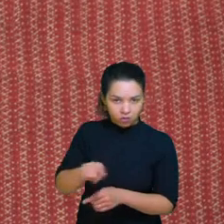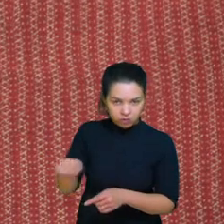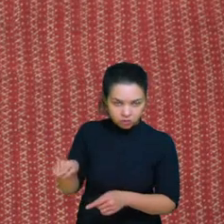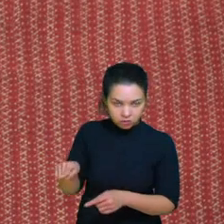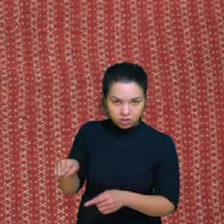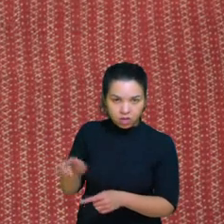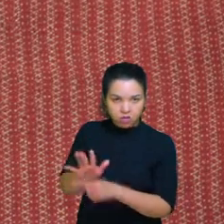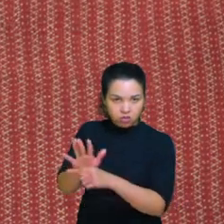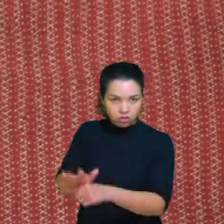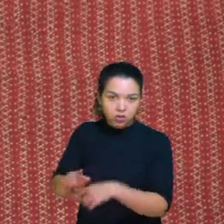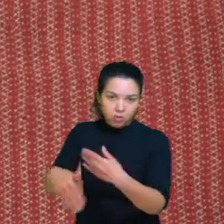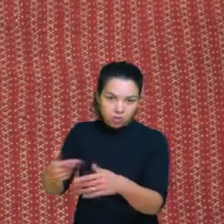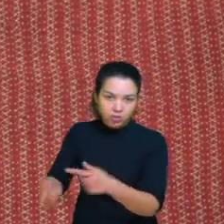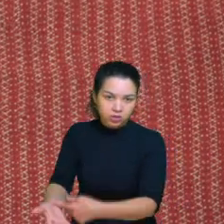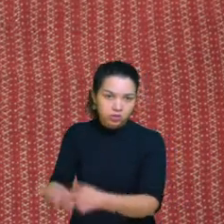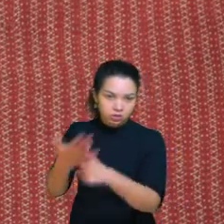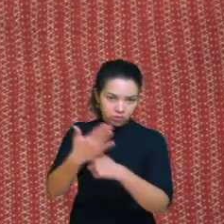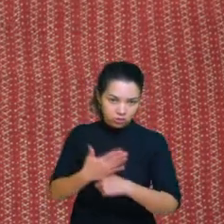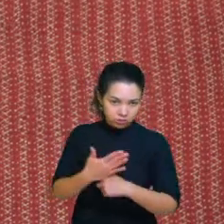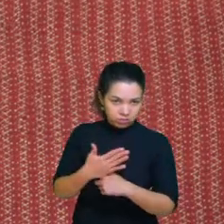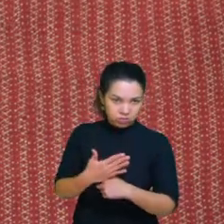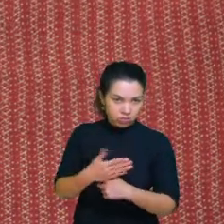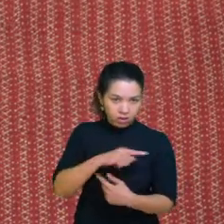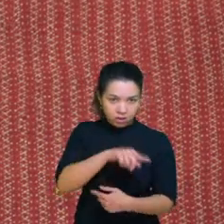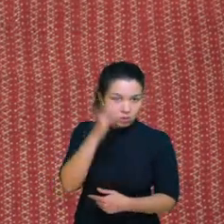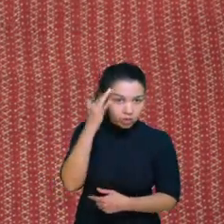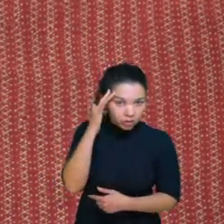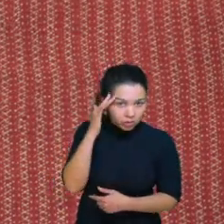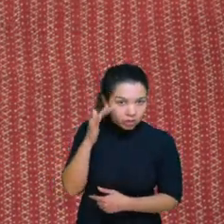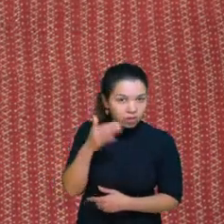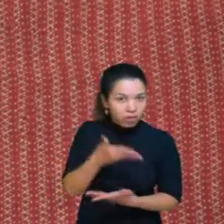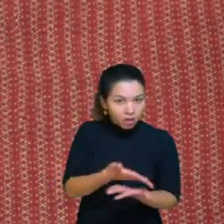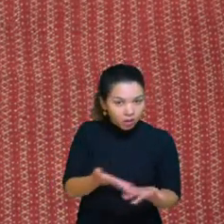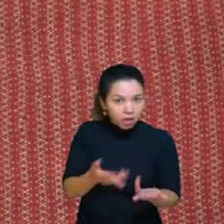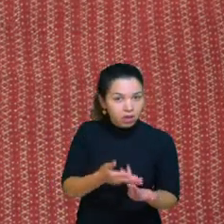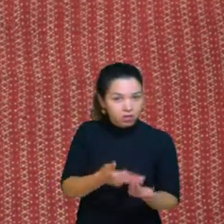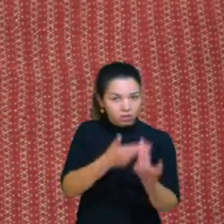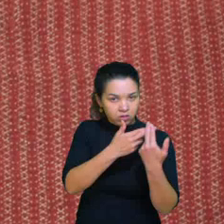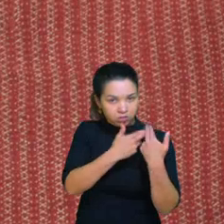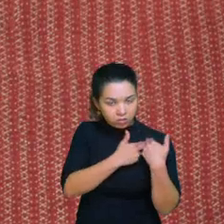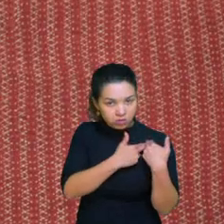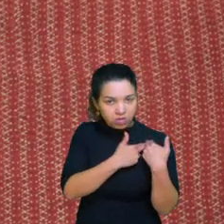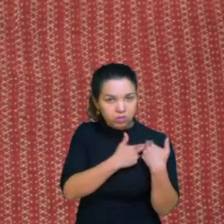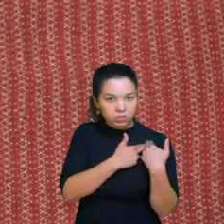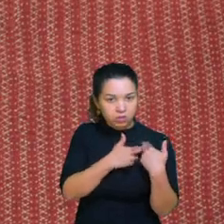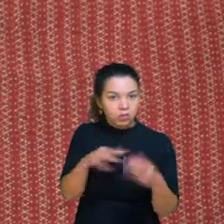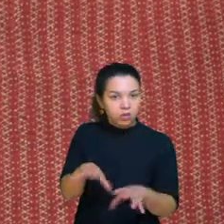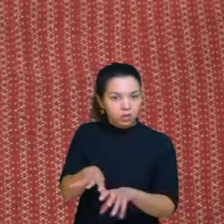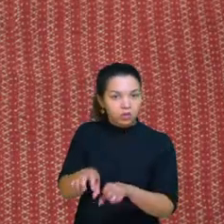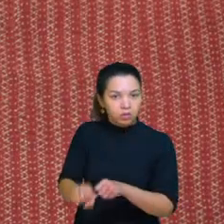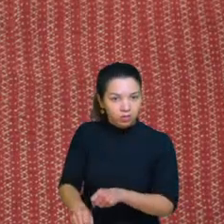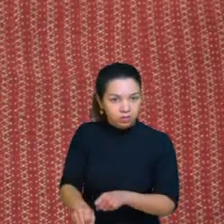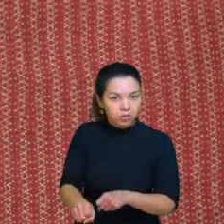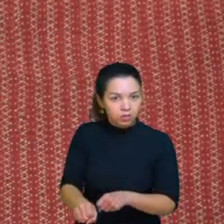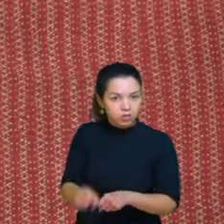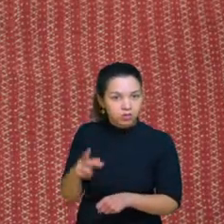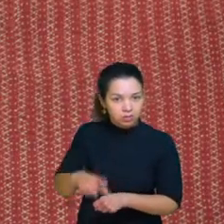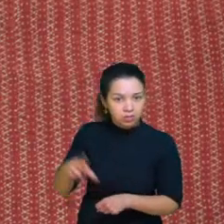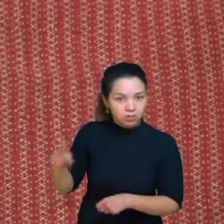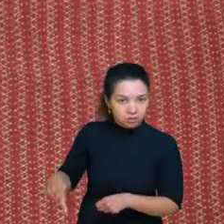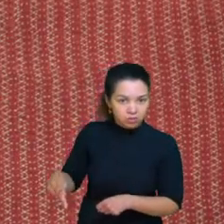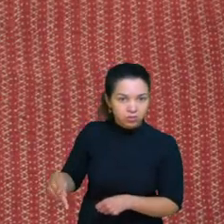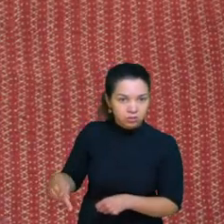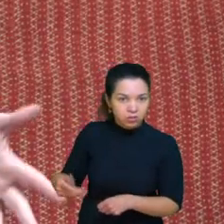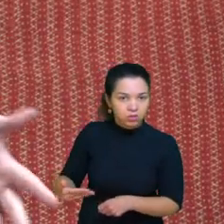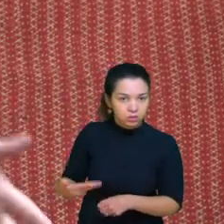nós então eles não têm essa concepção de que eles também são responsáveis pela formação dos próprios professores das pessoas que